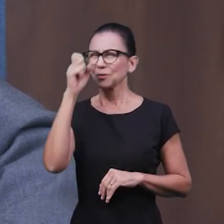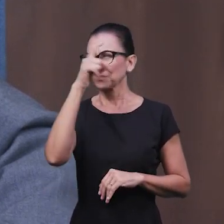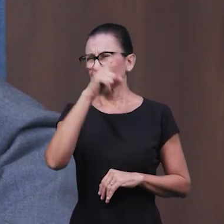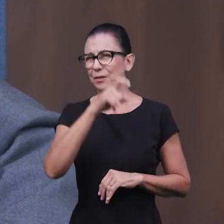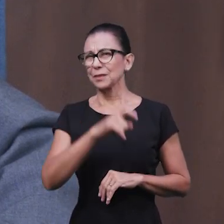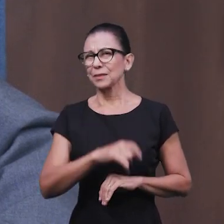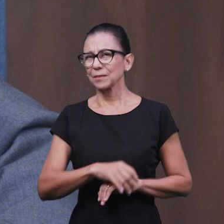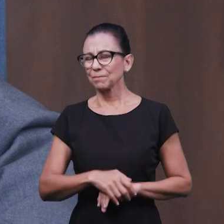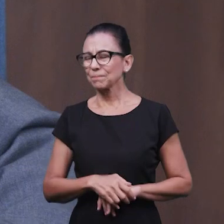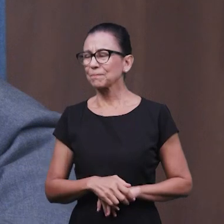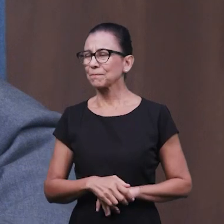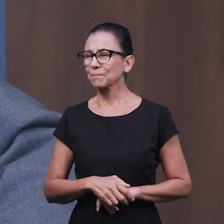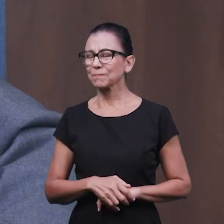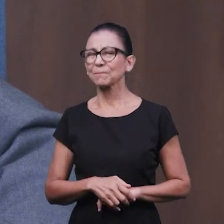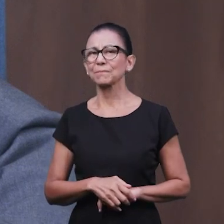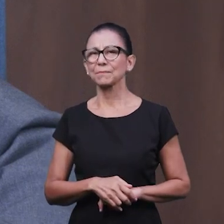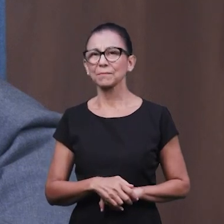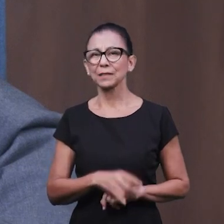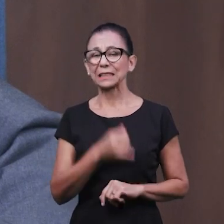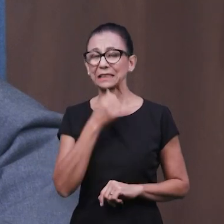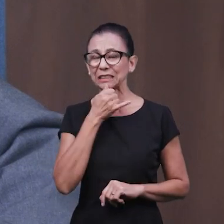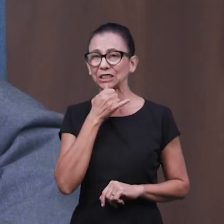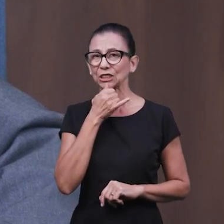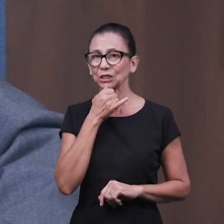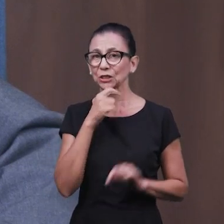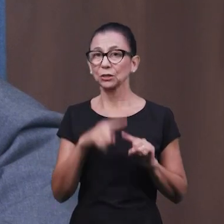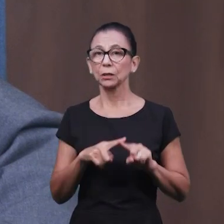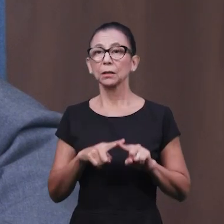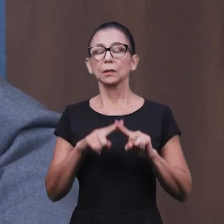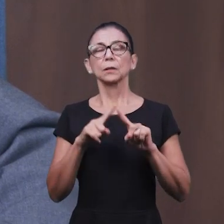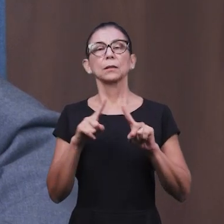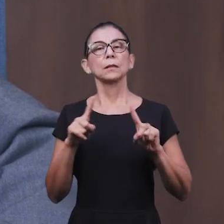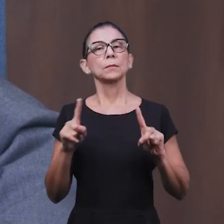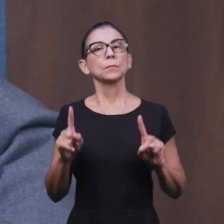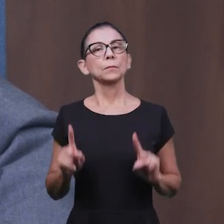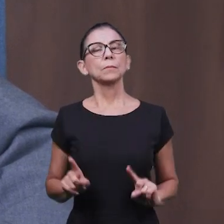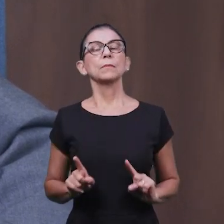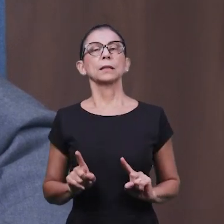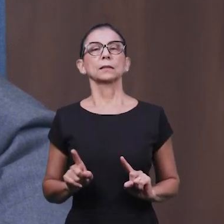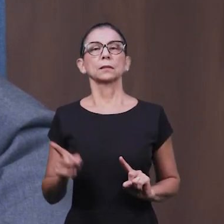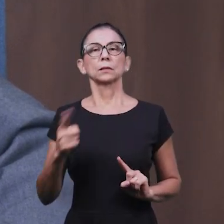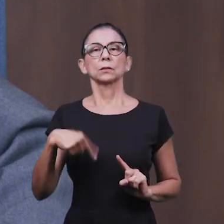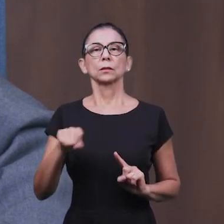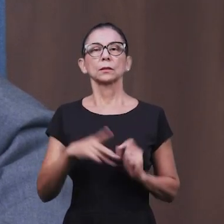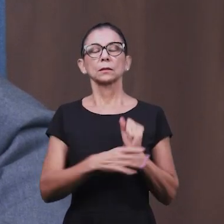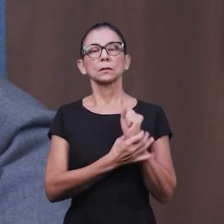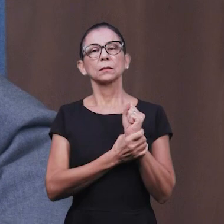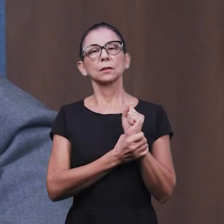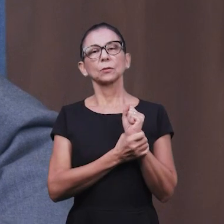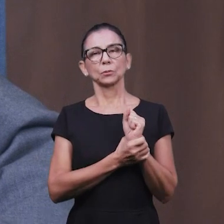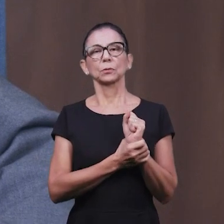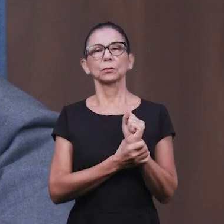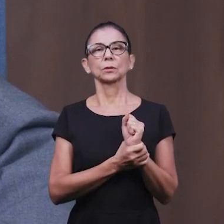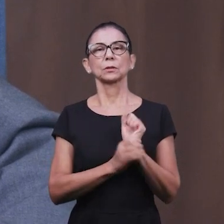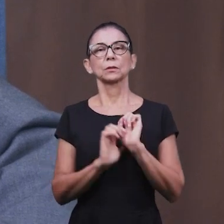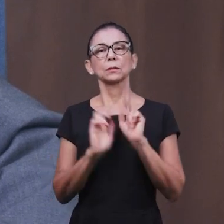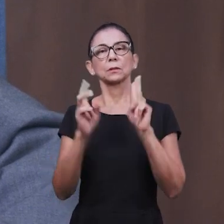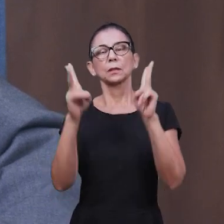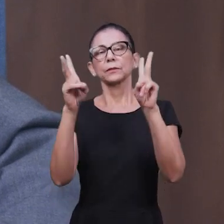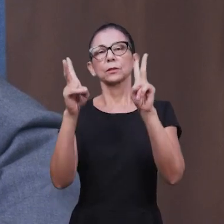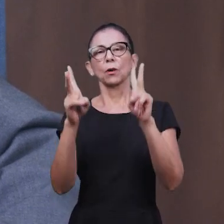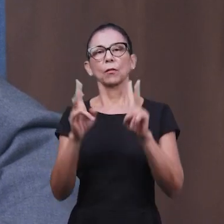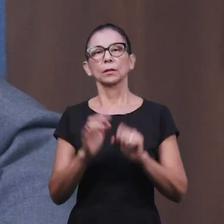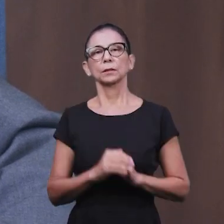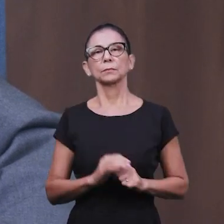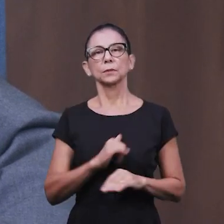serem enfrentadas. Mas há uma coisa, é que nós estamos seguros de que venceremos toda